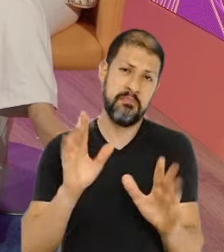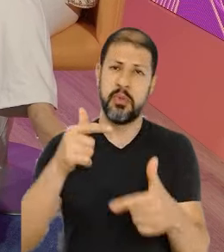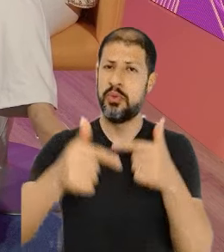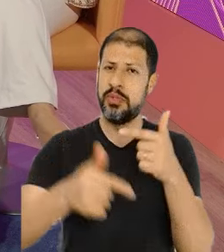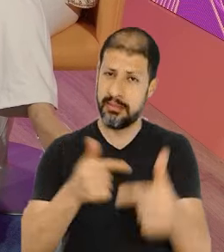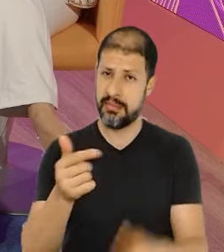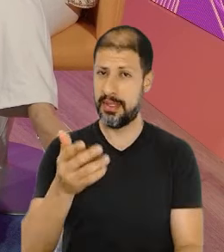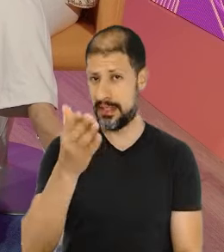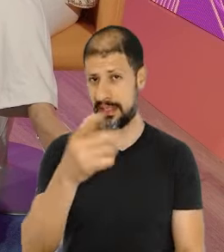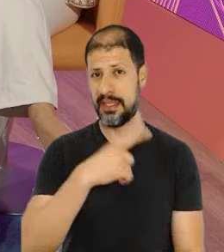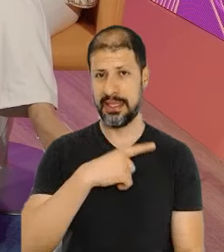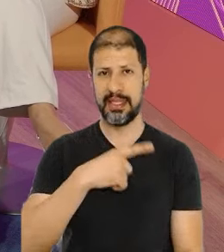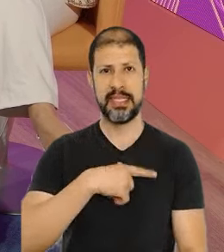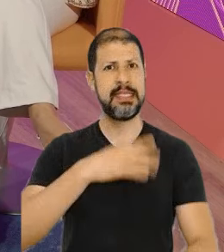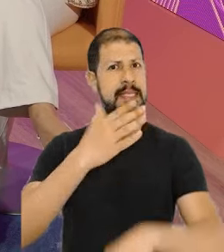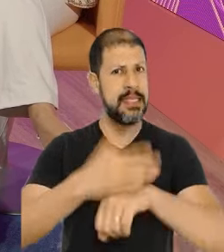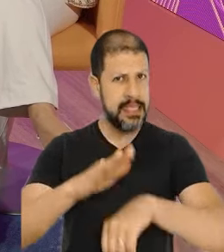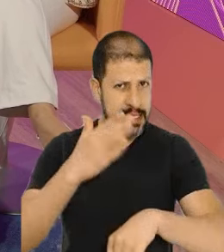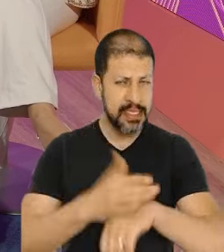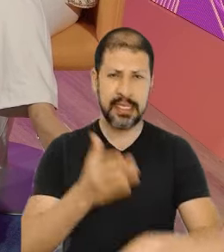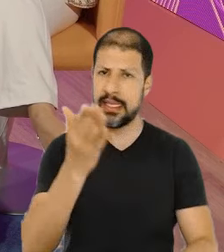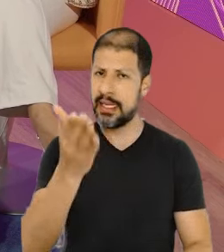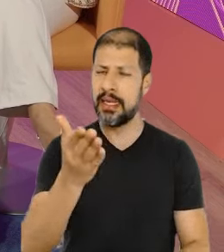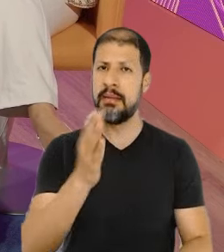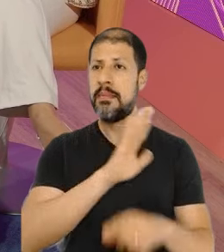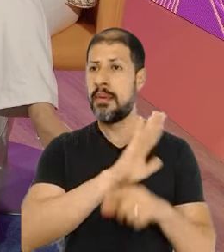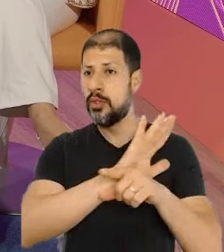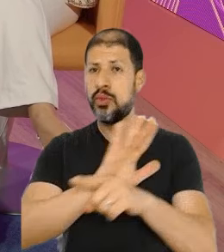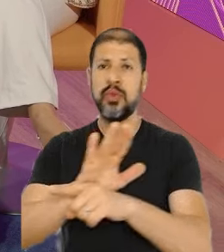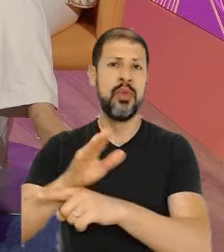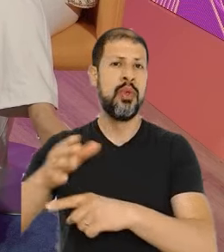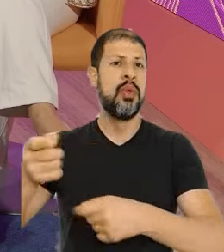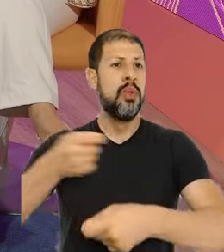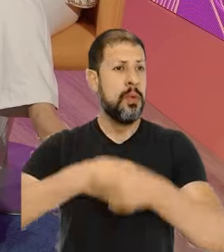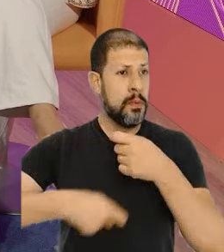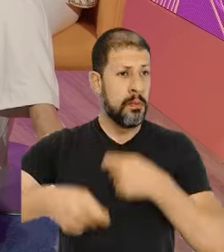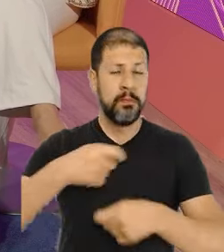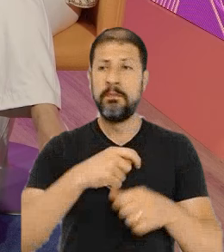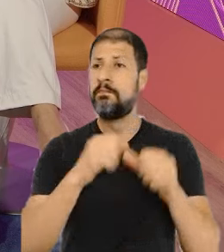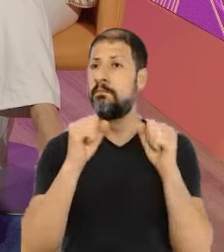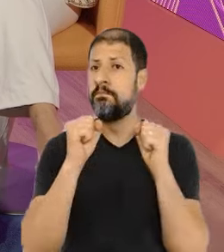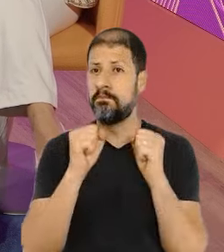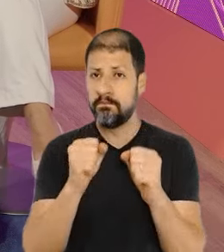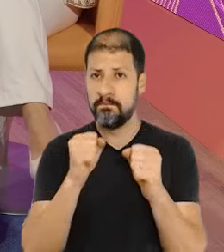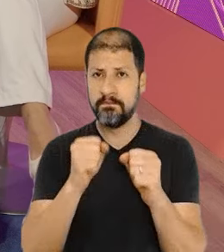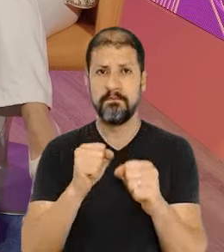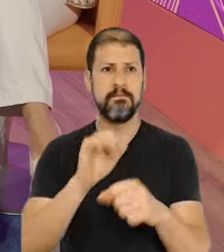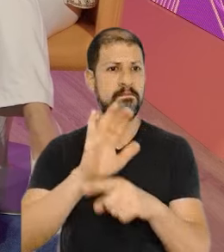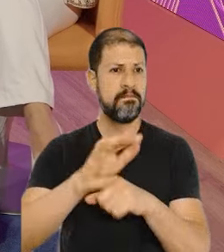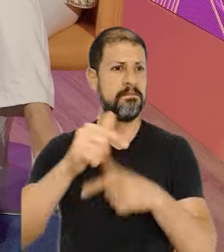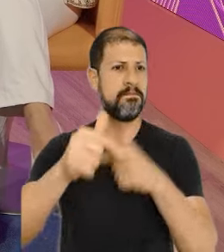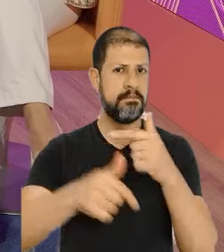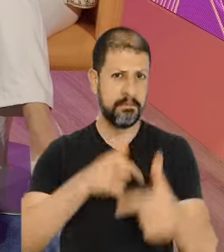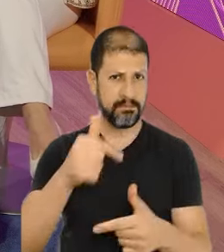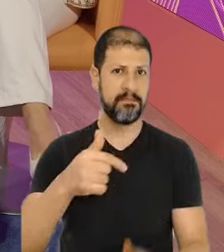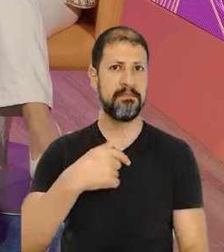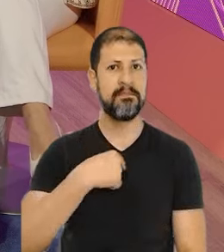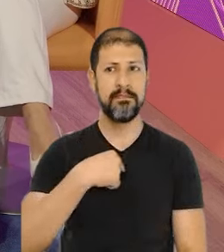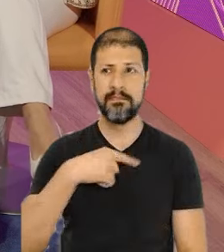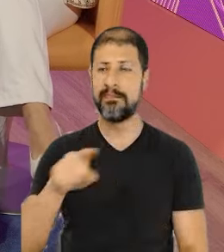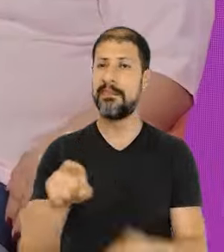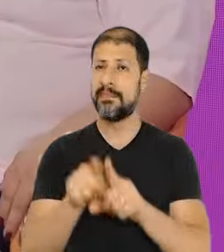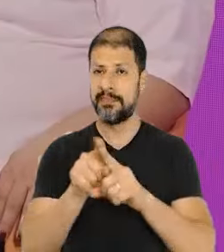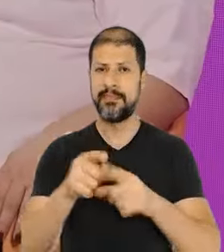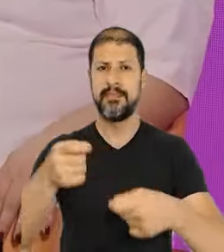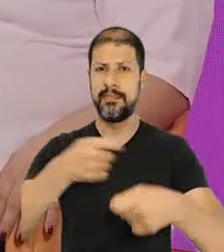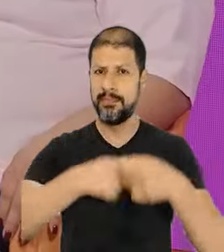que você faz de capacitá-los para que o mercado possa né ter essa AM de obra e quando vou colocar eles no